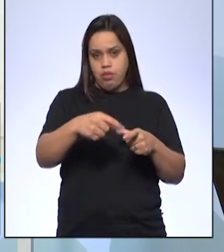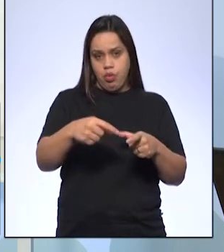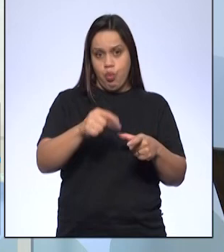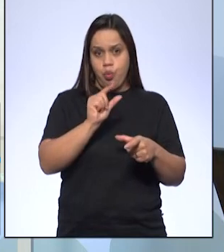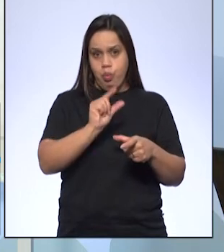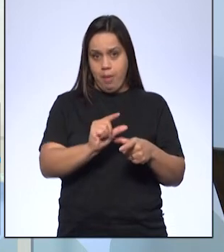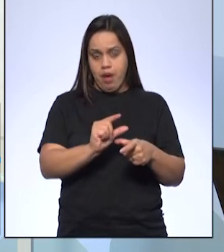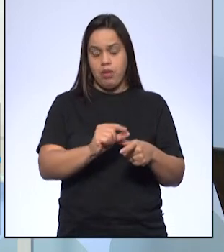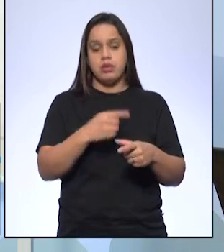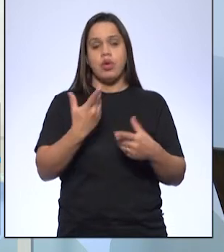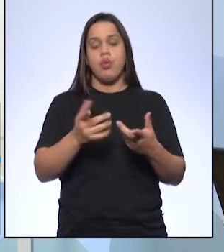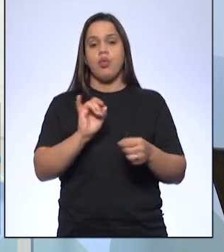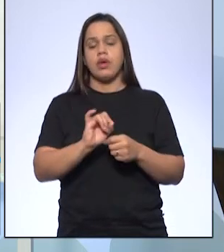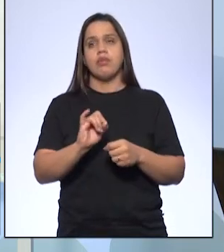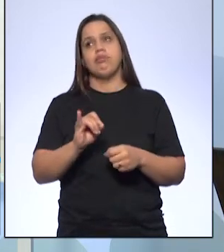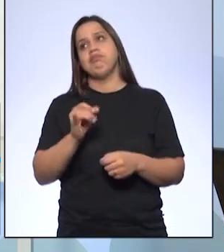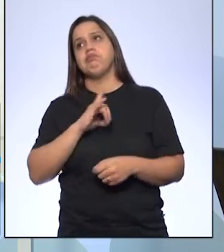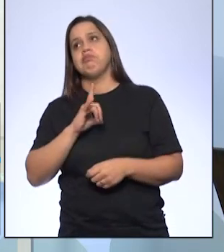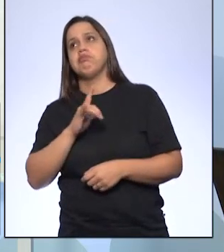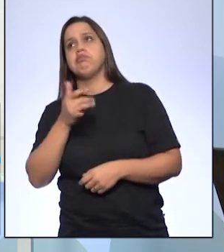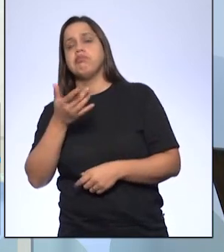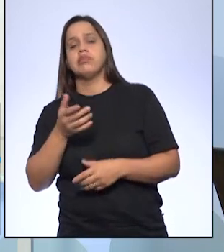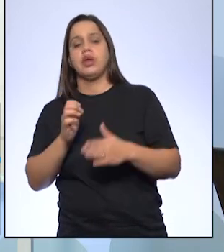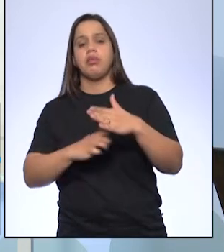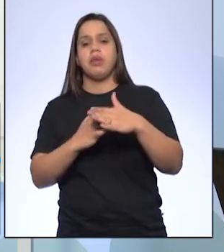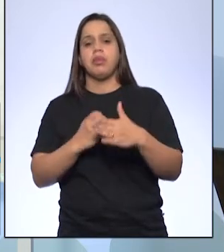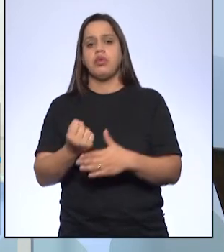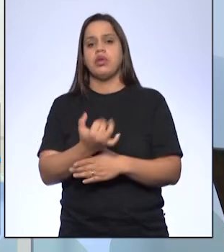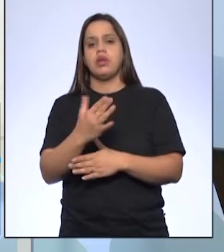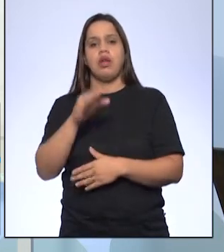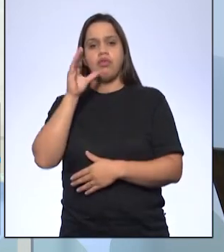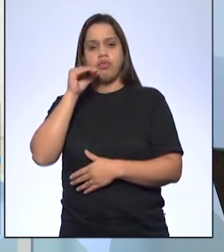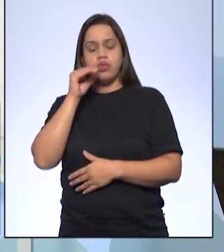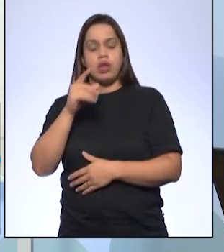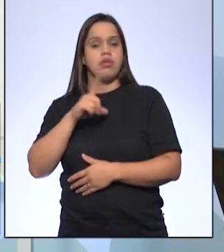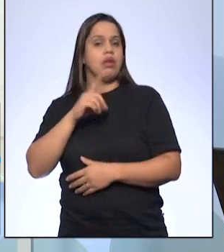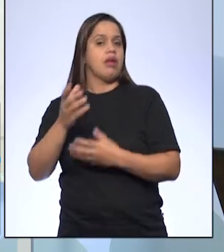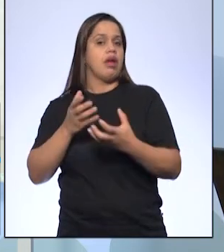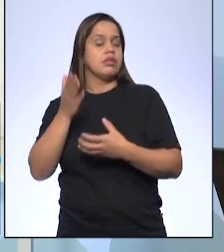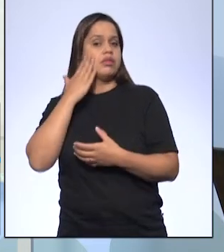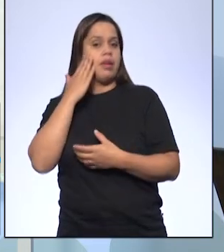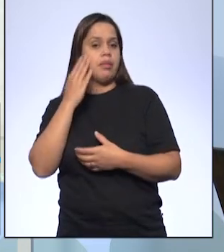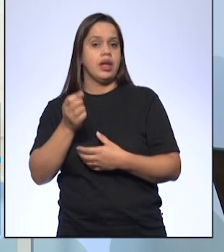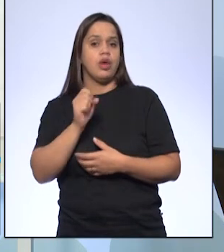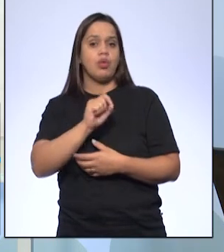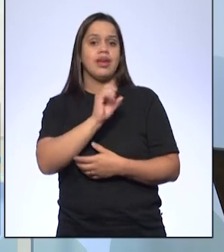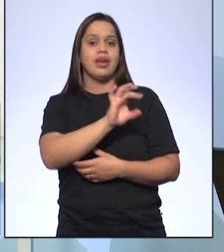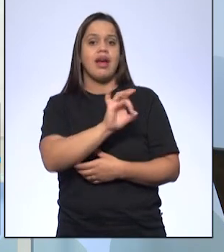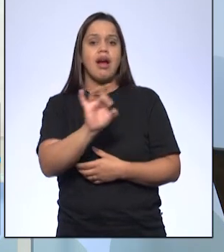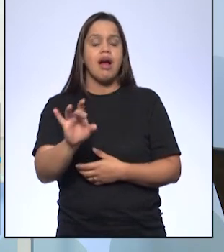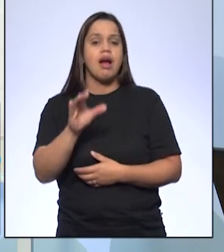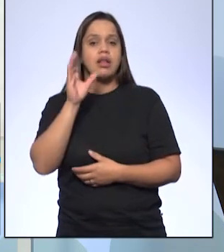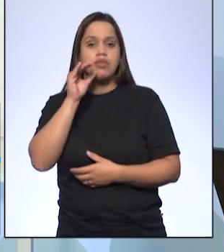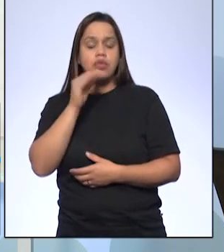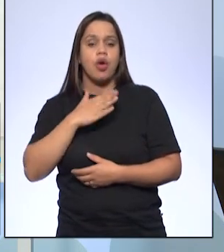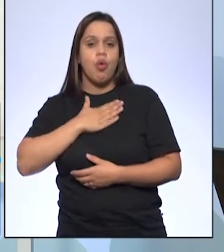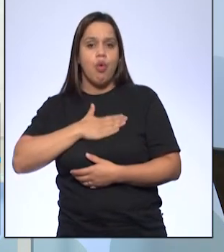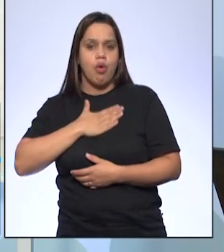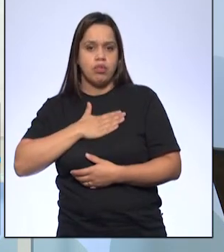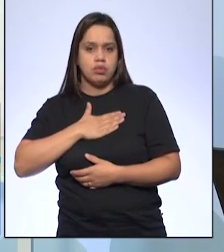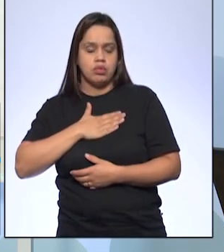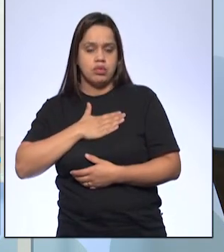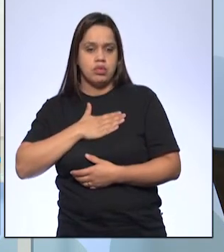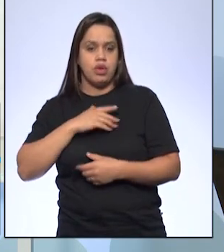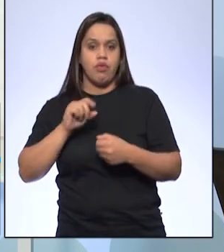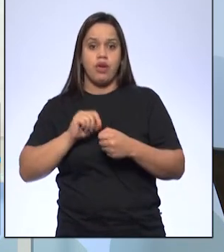exemplo, se tem uma empresa, uma quantidade de funcionários, ela quer saber o que cada funcionário gosta. Então, ela vai